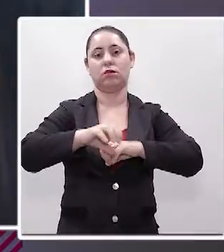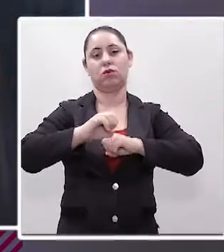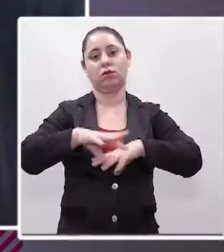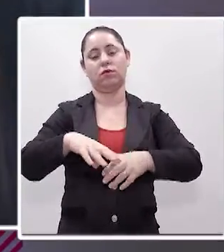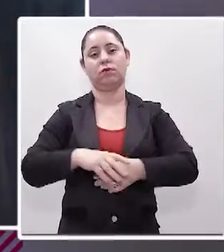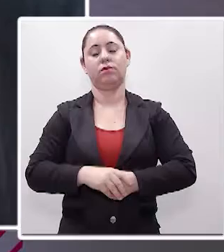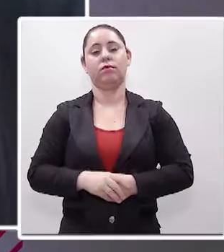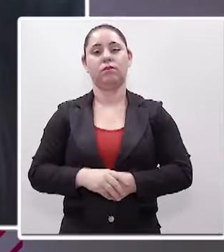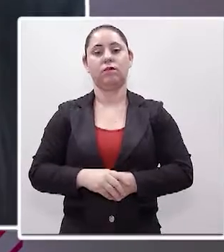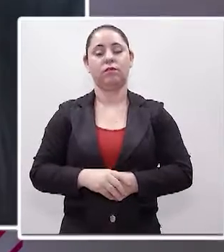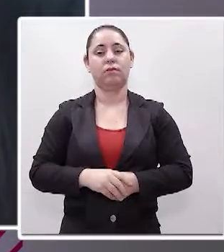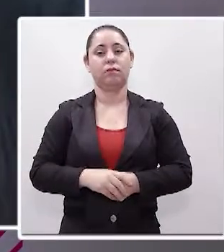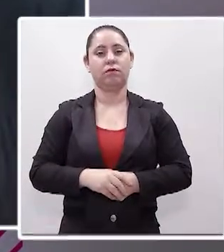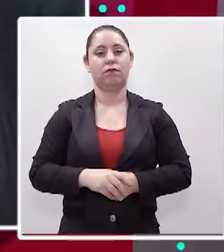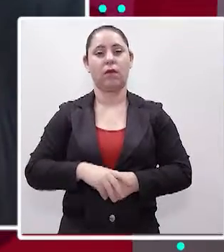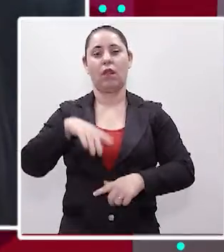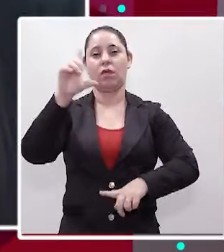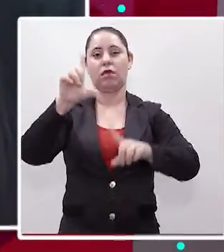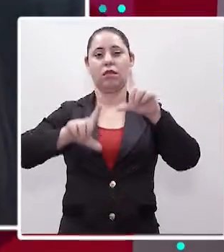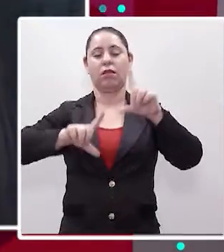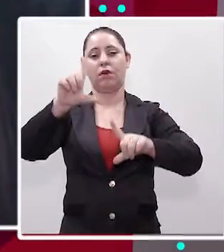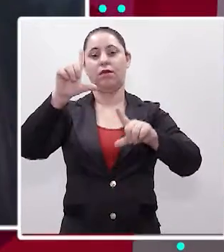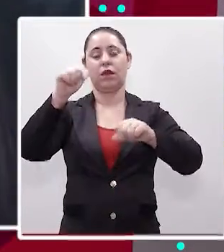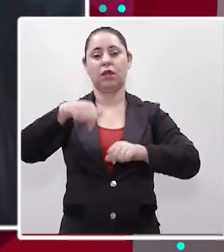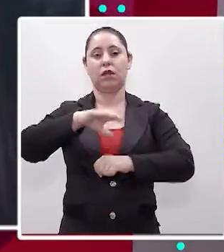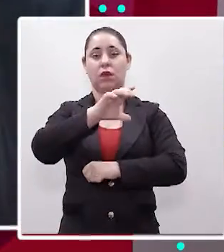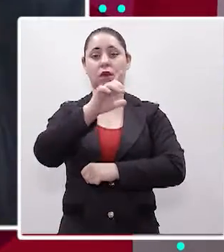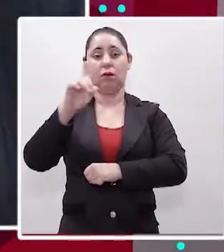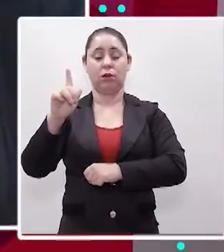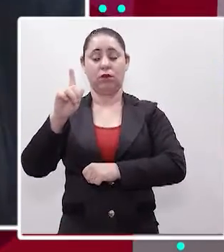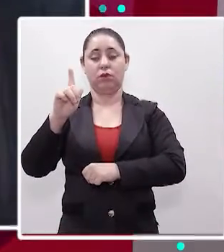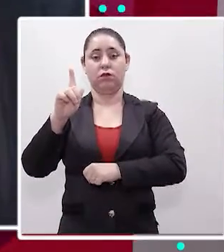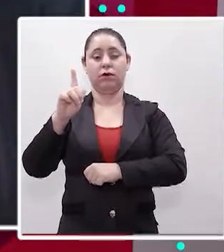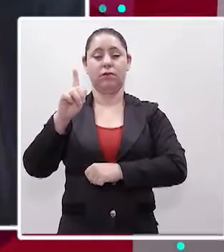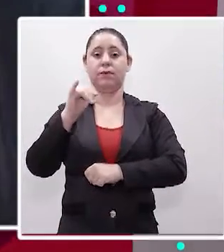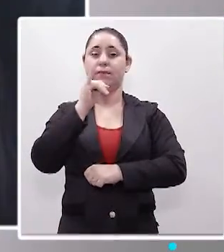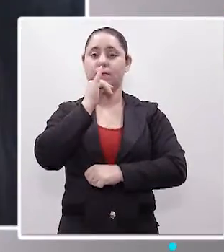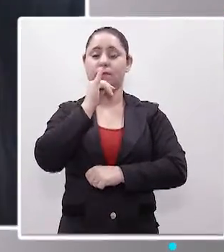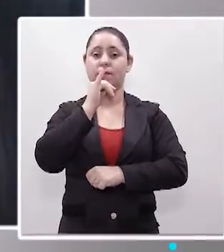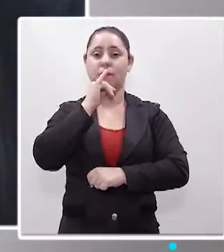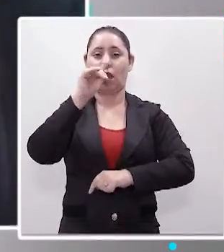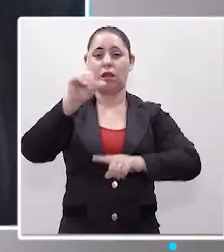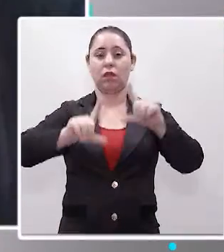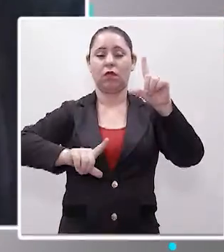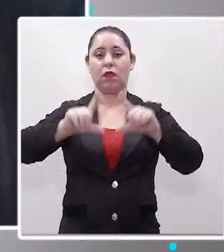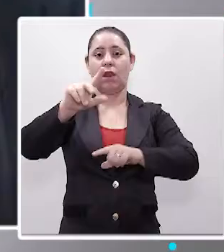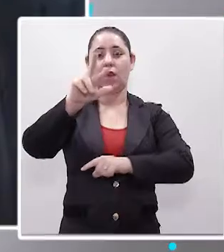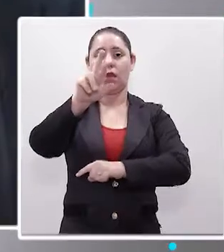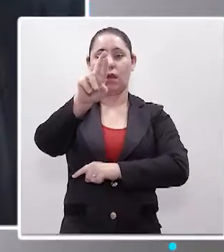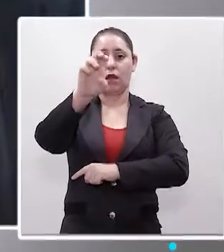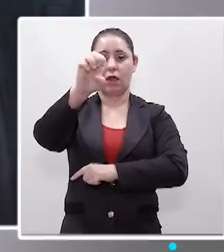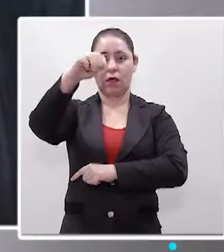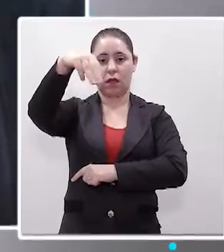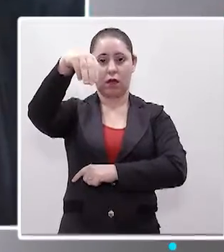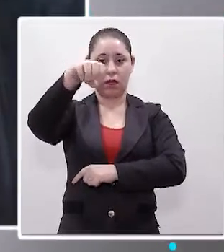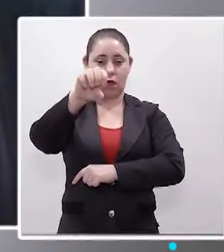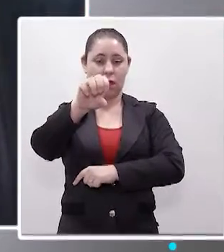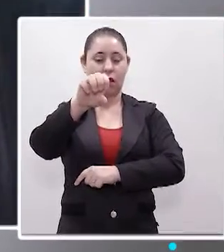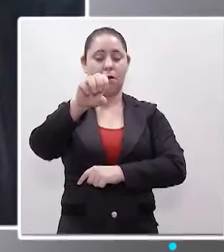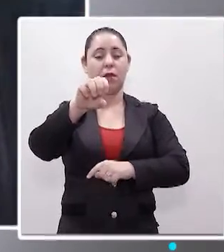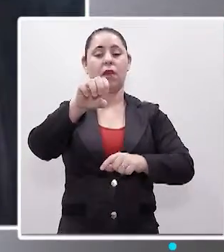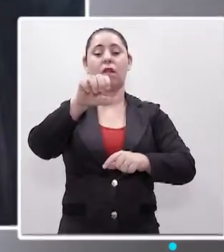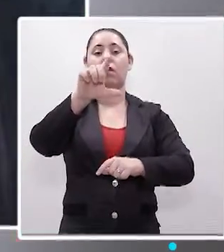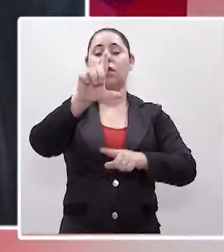educação básica, né? A TV aqui no Campo Grande, por exemplo, a TV Reme